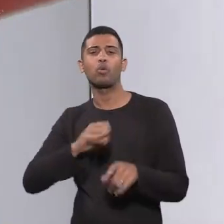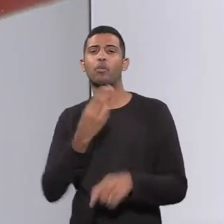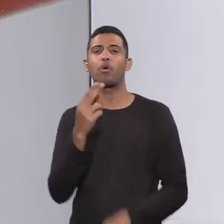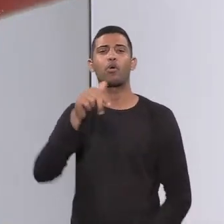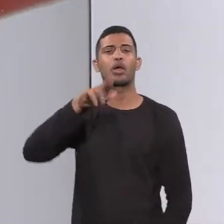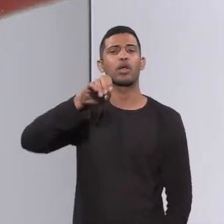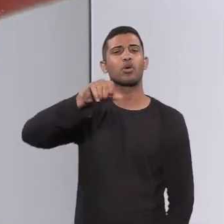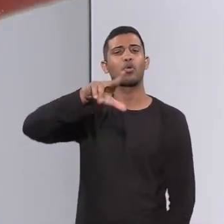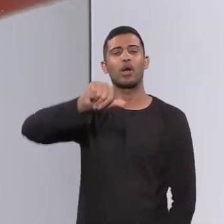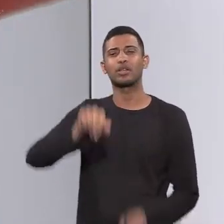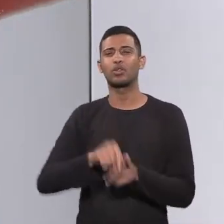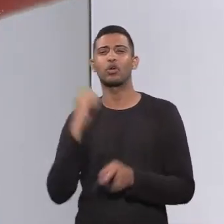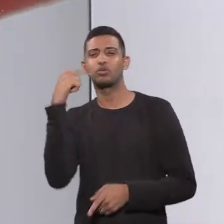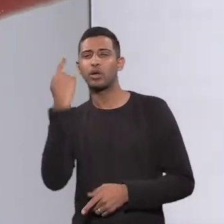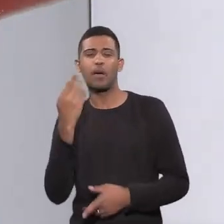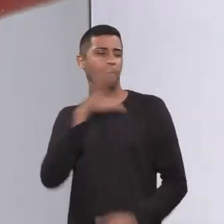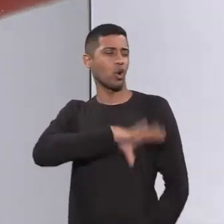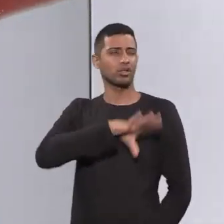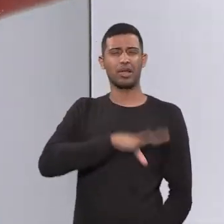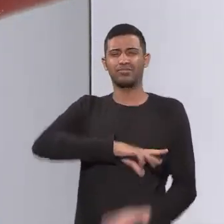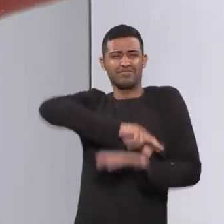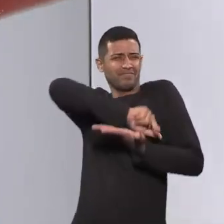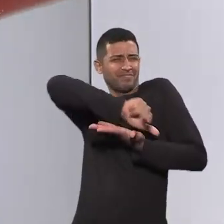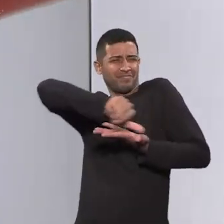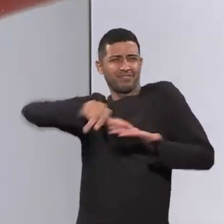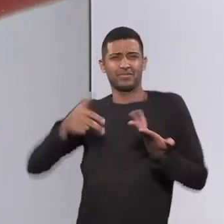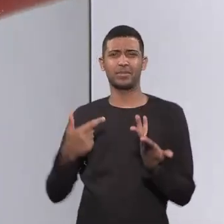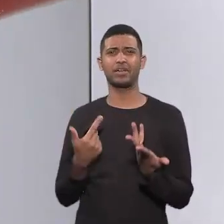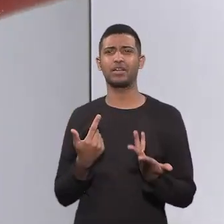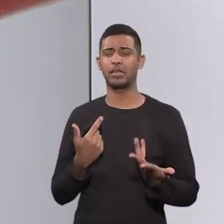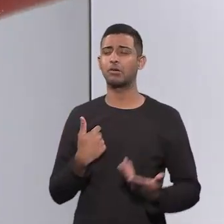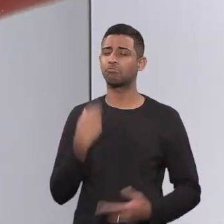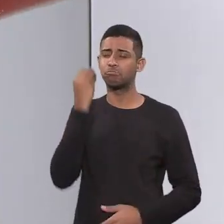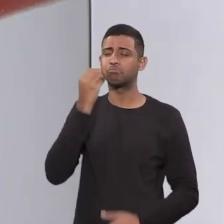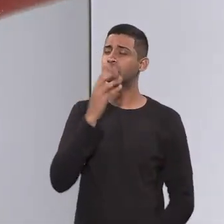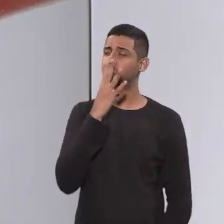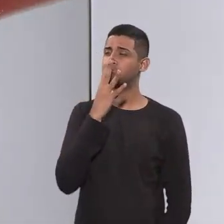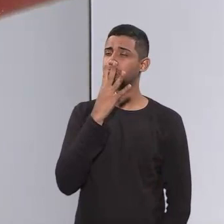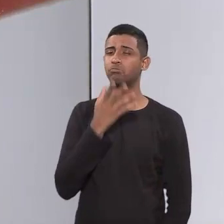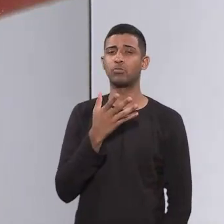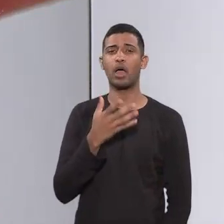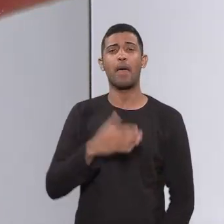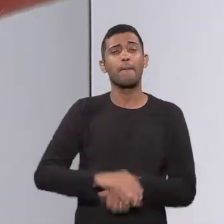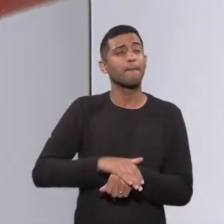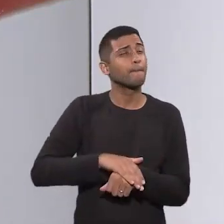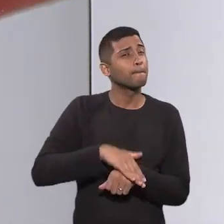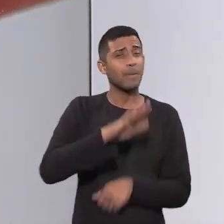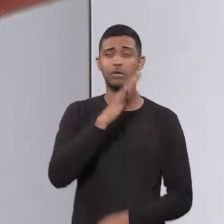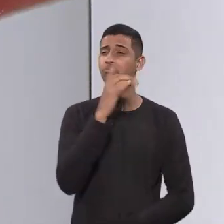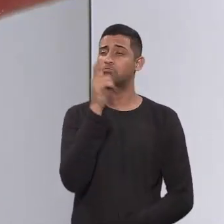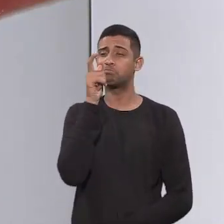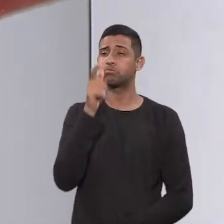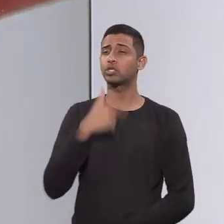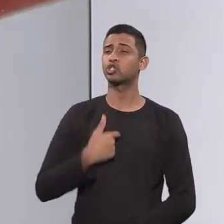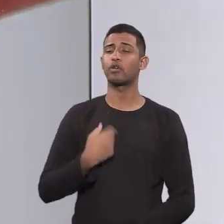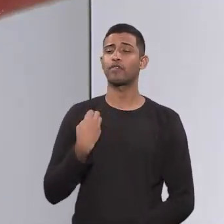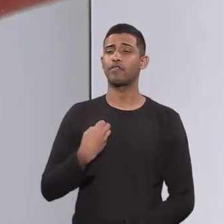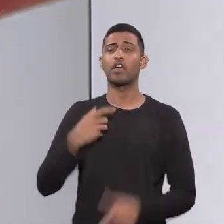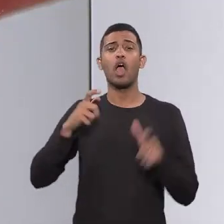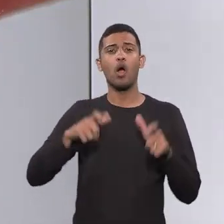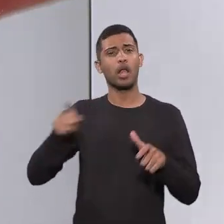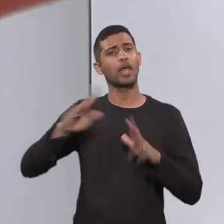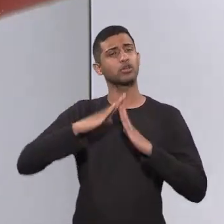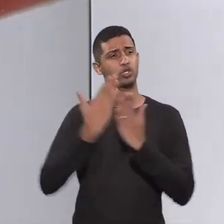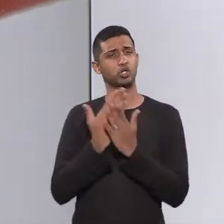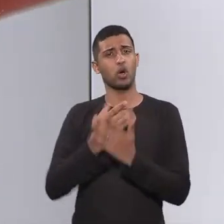Costa Rica, Espanha, Portugal. Vivendo experiências muito interessantes. Uma das experiências mais interessantes de inclusão que eu vivi foi numa